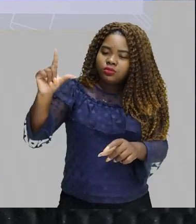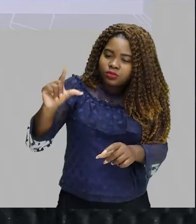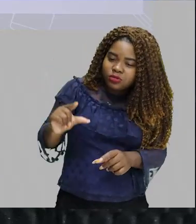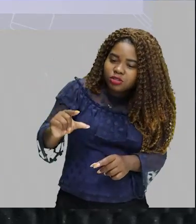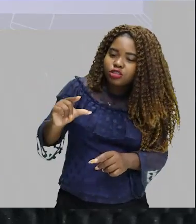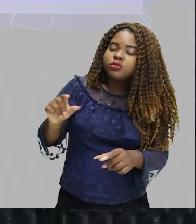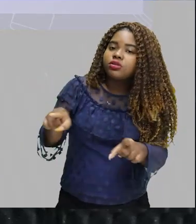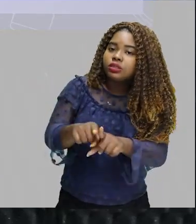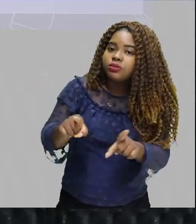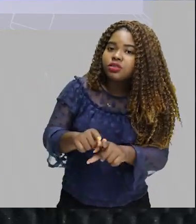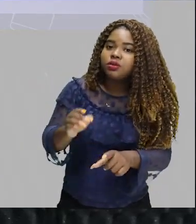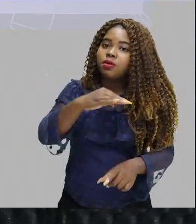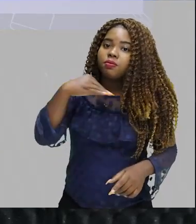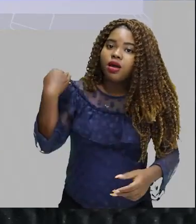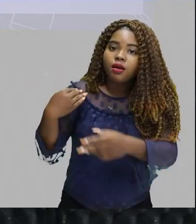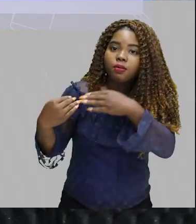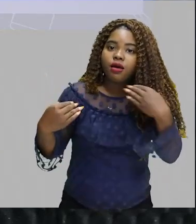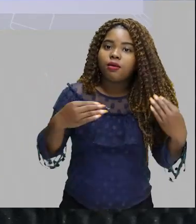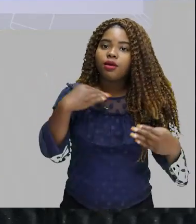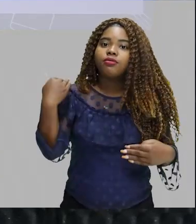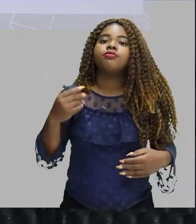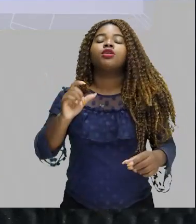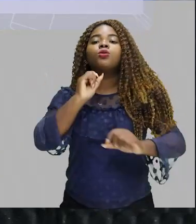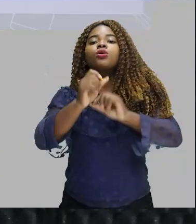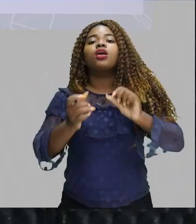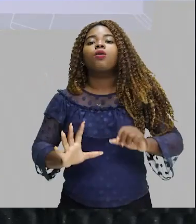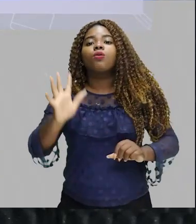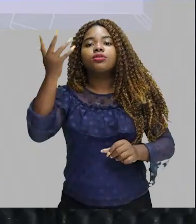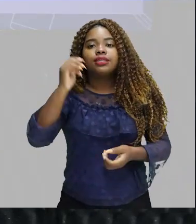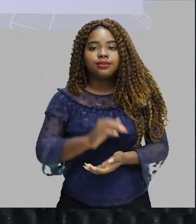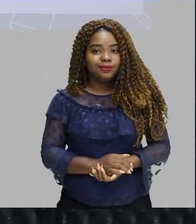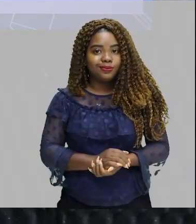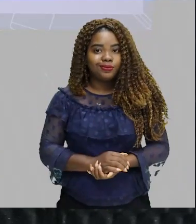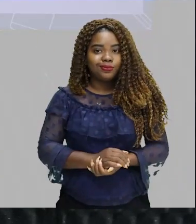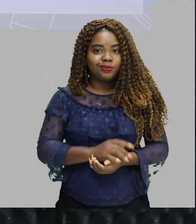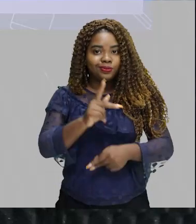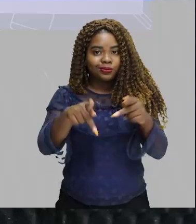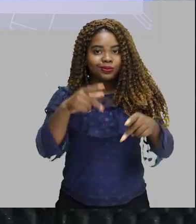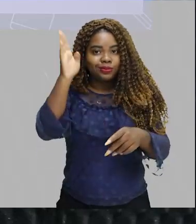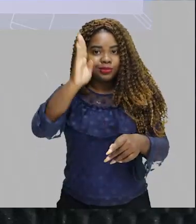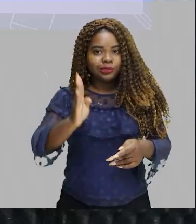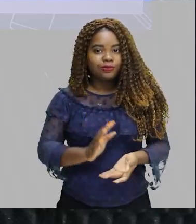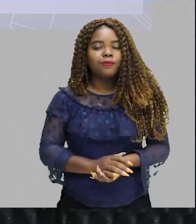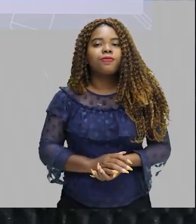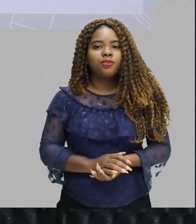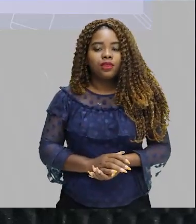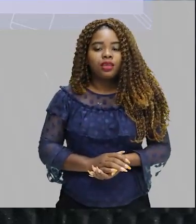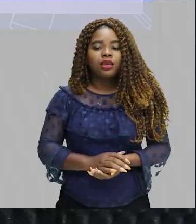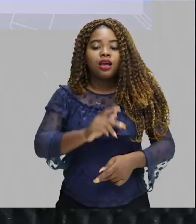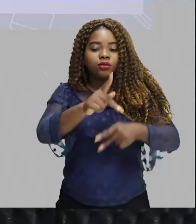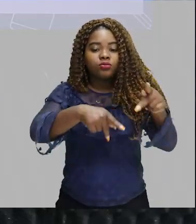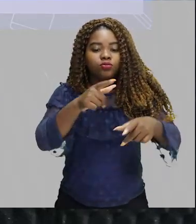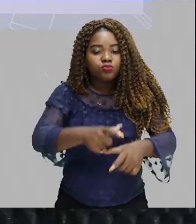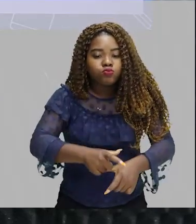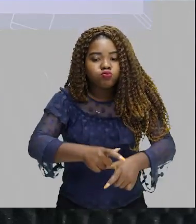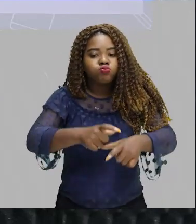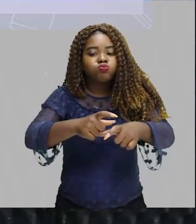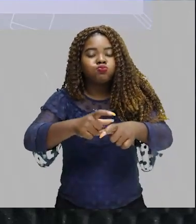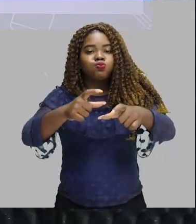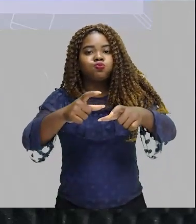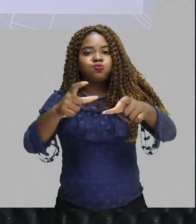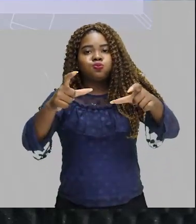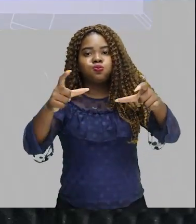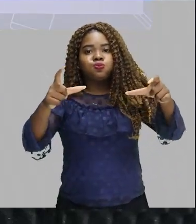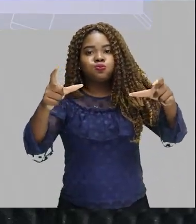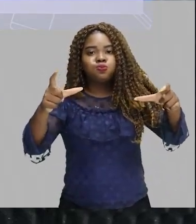taxa de mortalidade, por outro lado, o que a gente vai perceber com a população brasileira? Olha, ela vai aumentar exponencialmente,